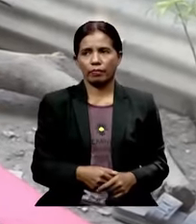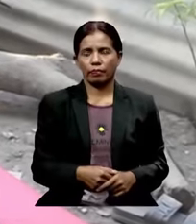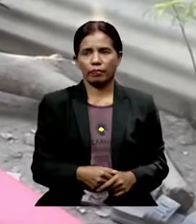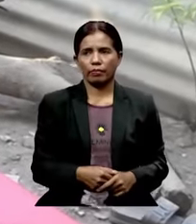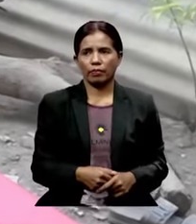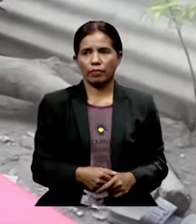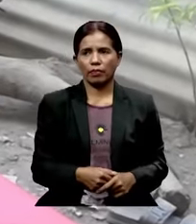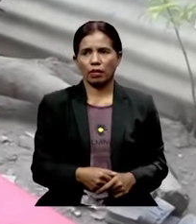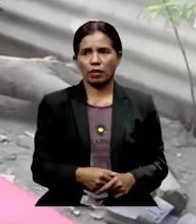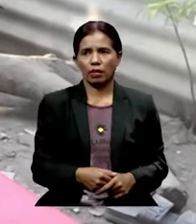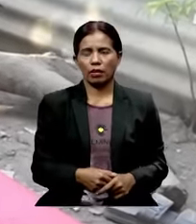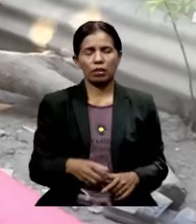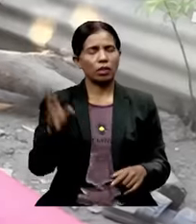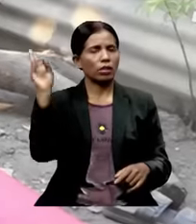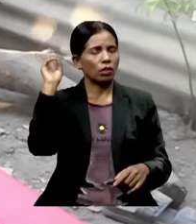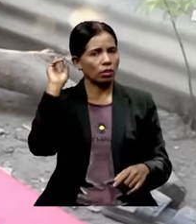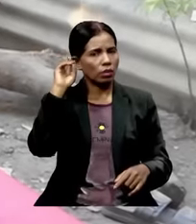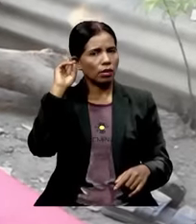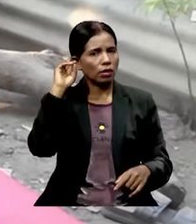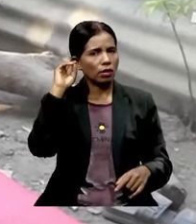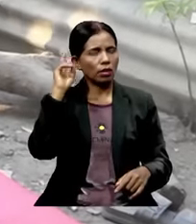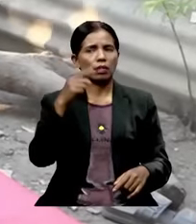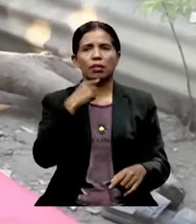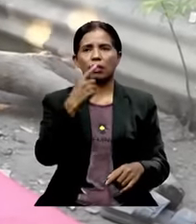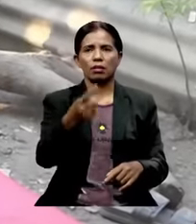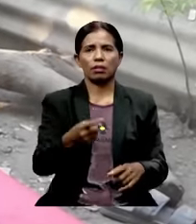idade. Mas hoje em Rona Vale tem cada